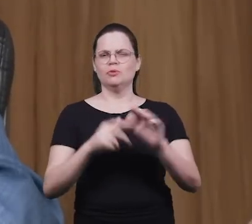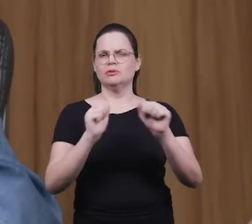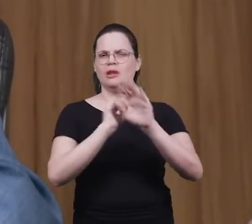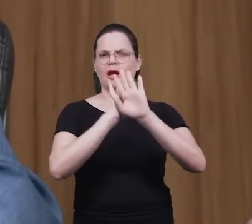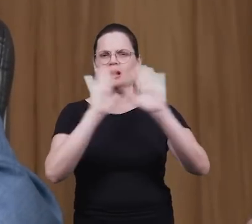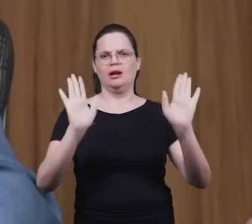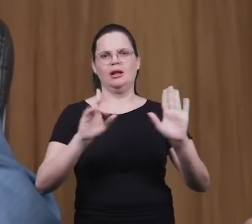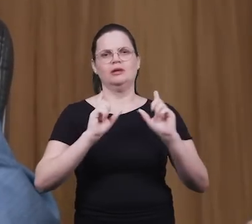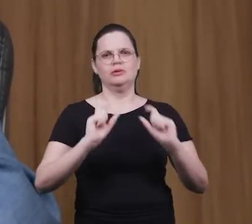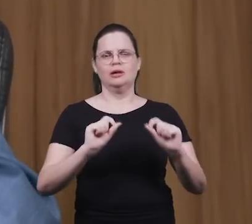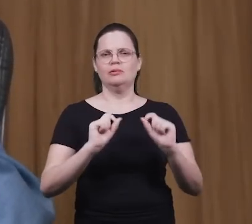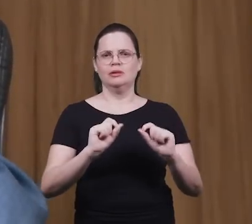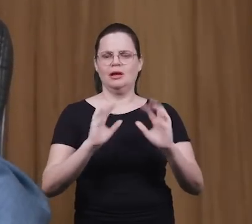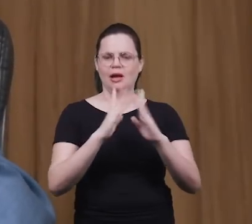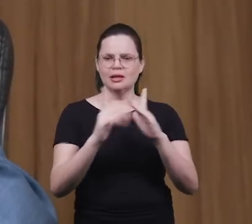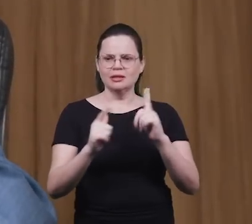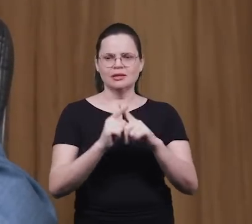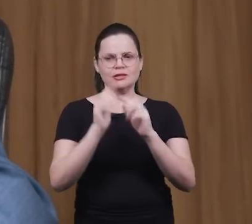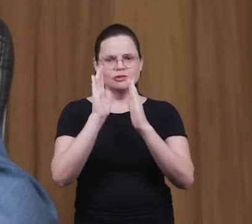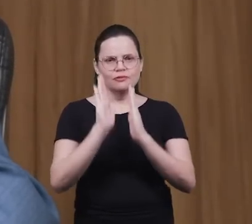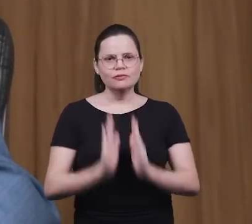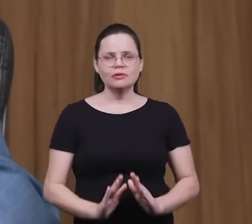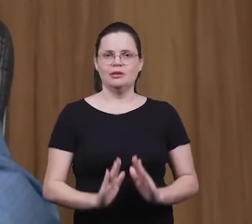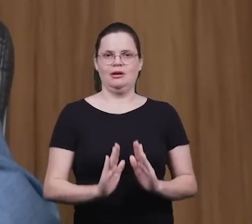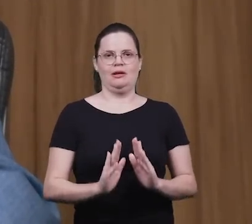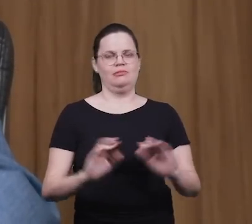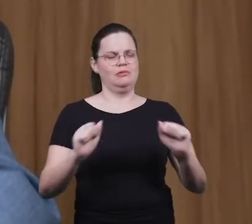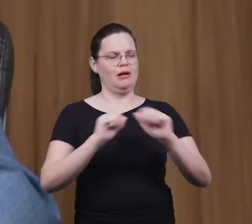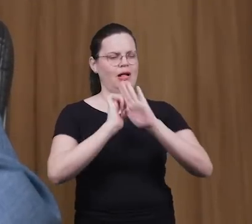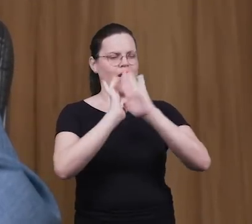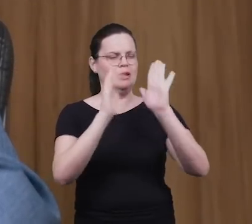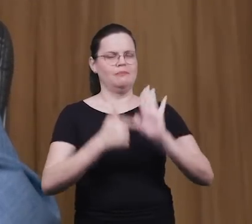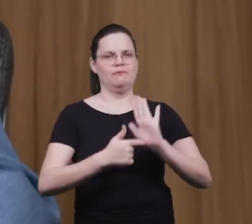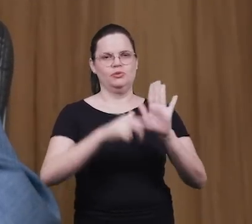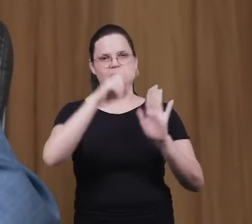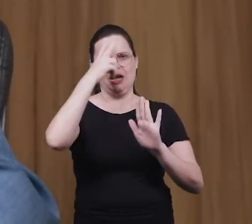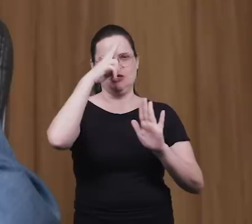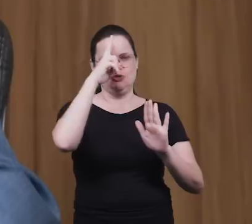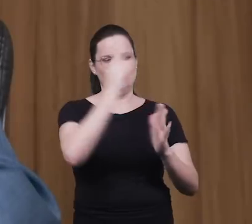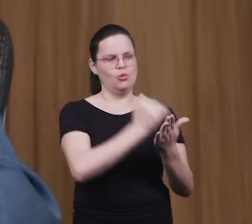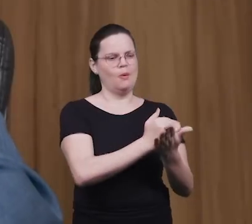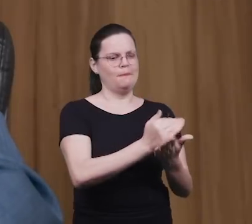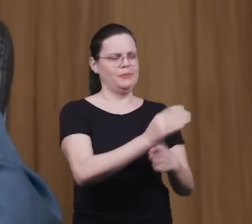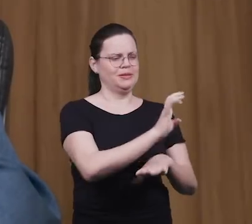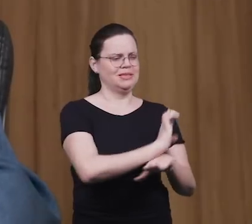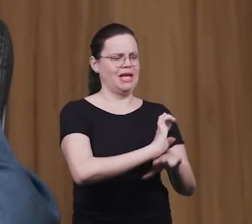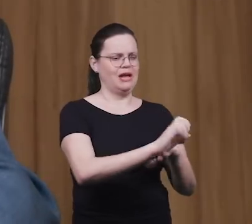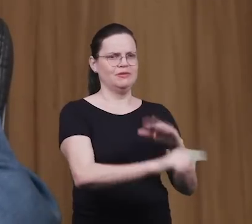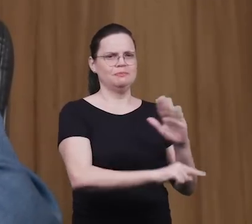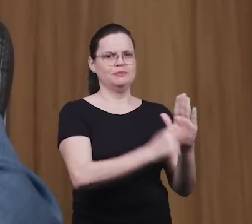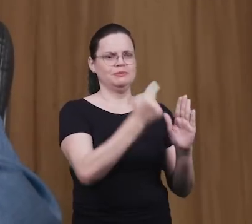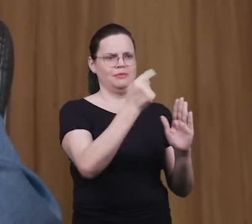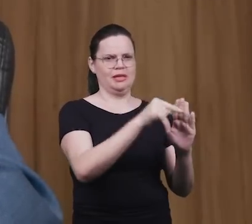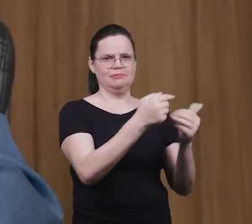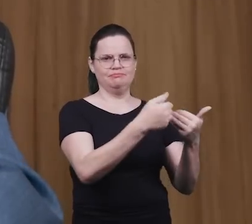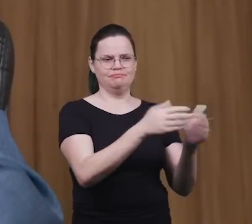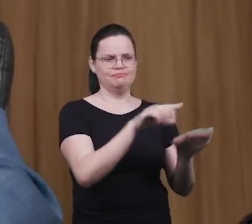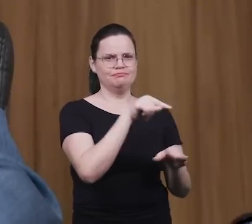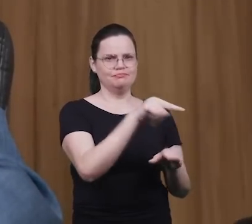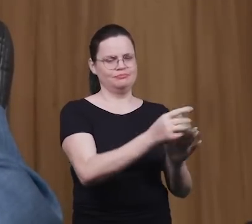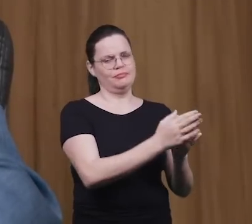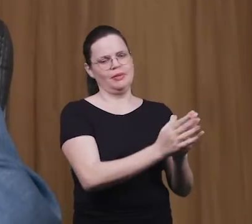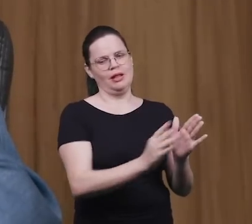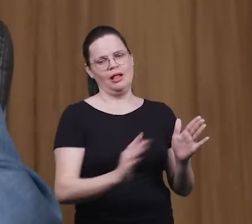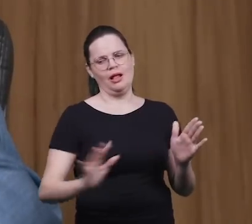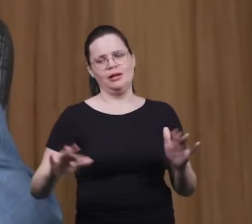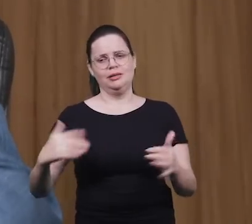da igreja. Desde o seu primeiro dia de existência, é um percurso, é um curso que